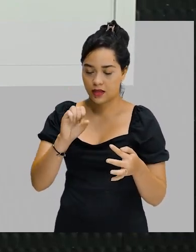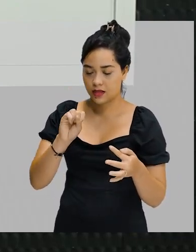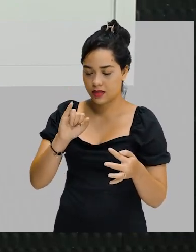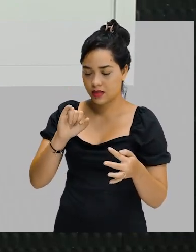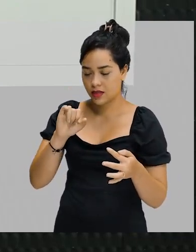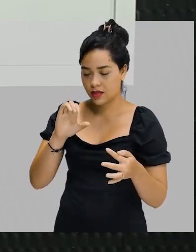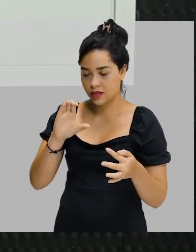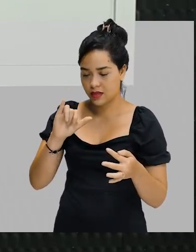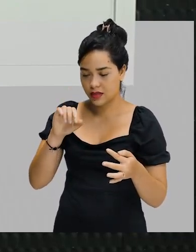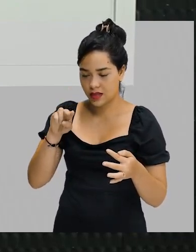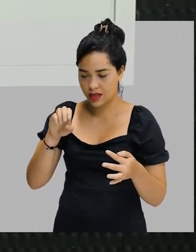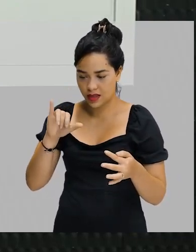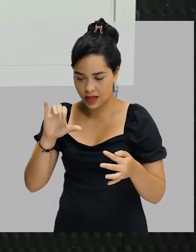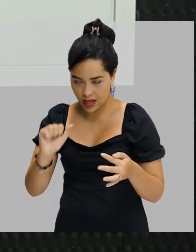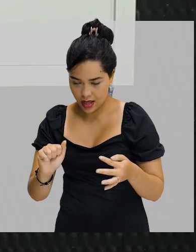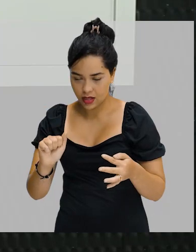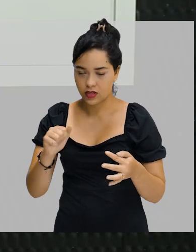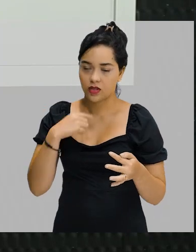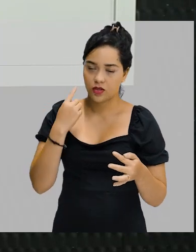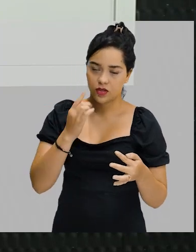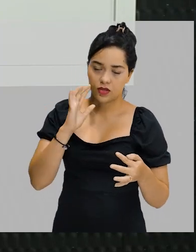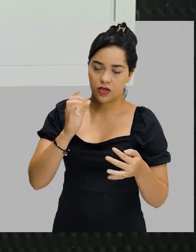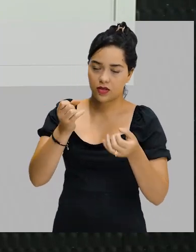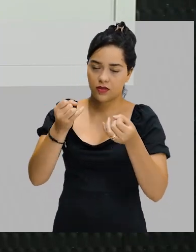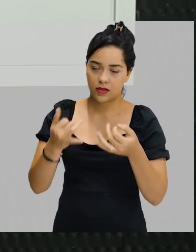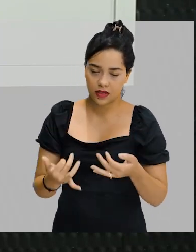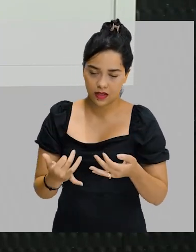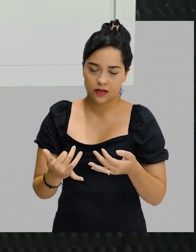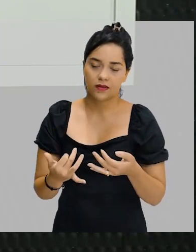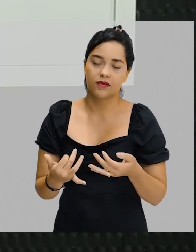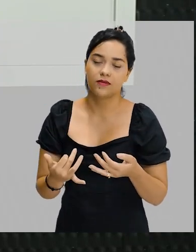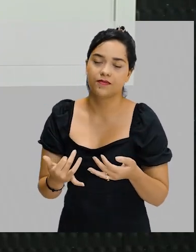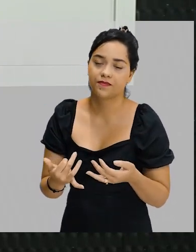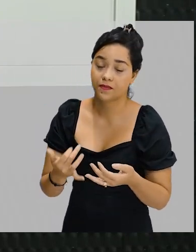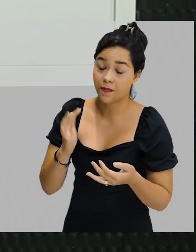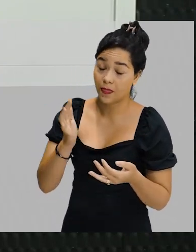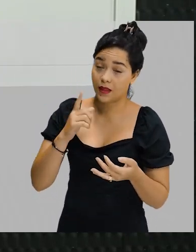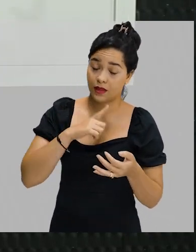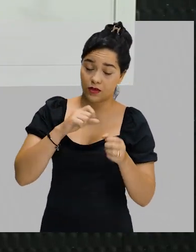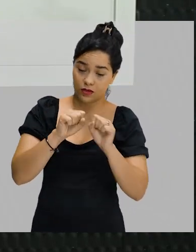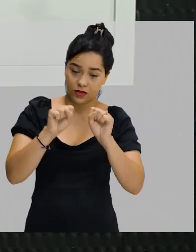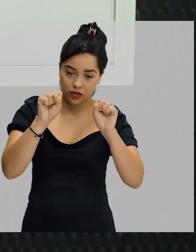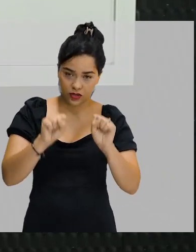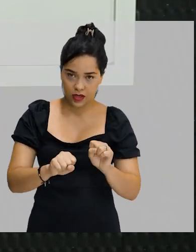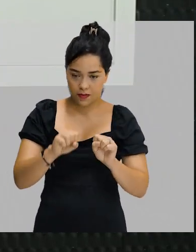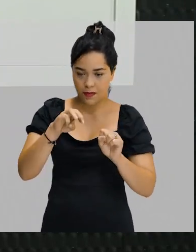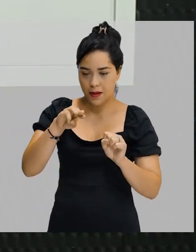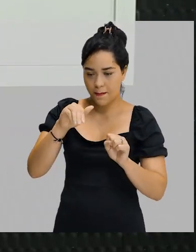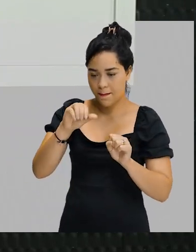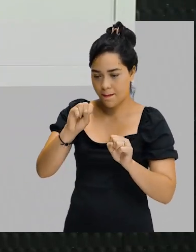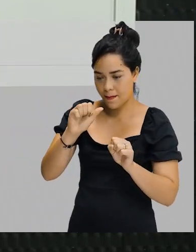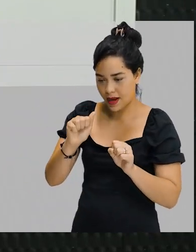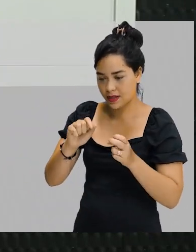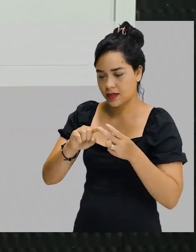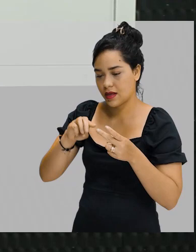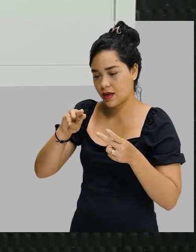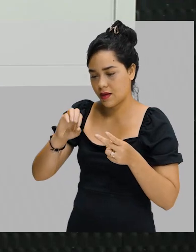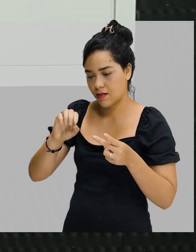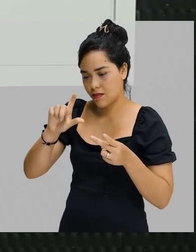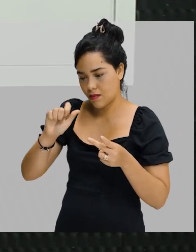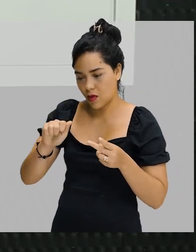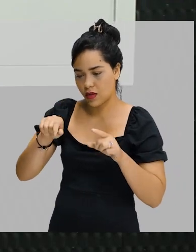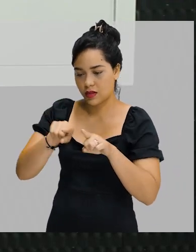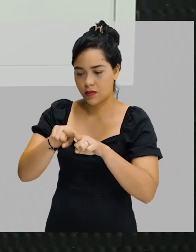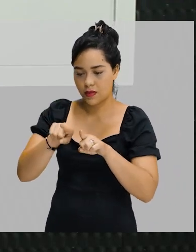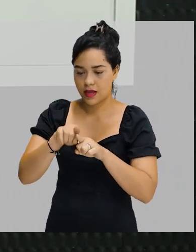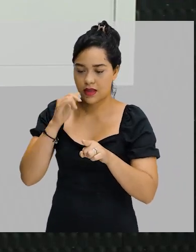cinética, a energia potencial elástica, já que nós estávamos falando, né, nós falamos do sistema massa-mola, e também da energia mecânica,